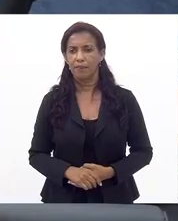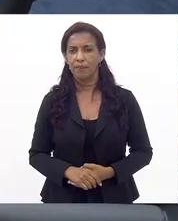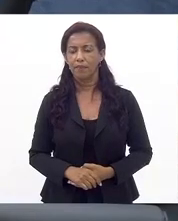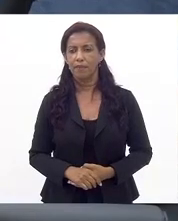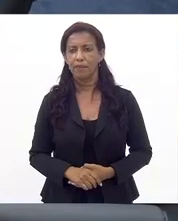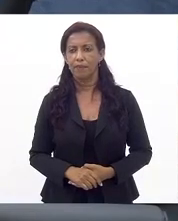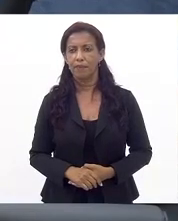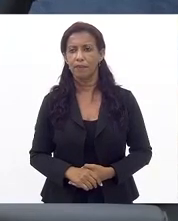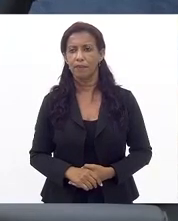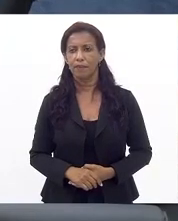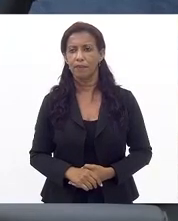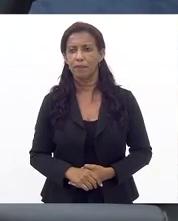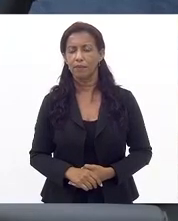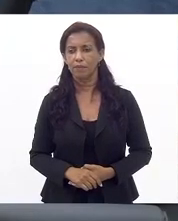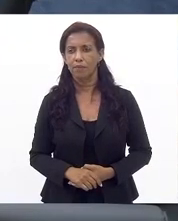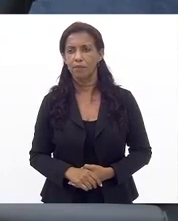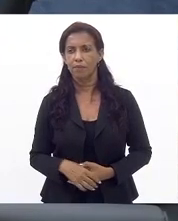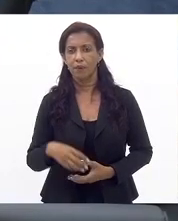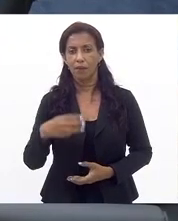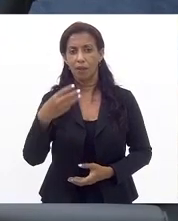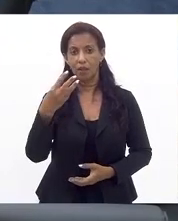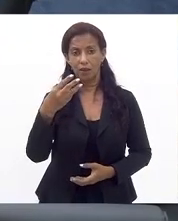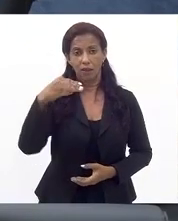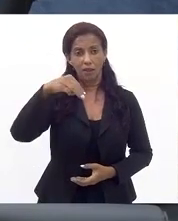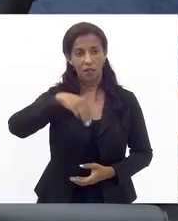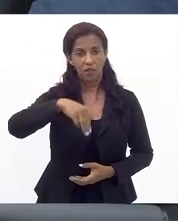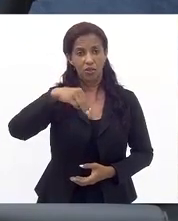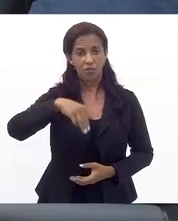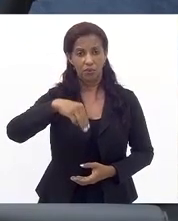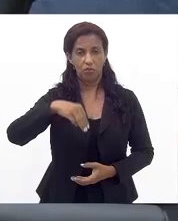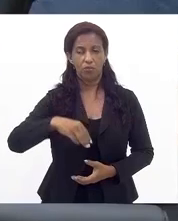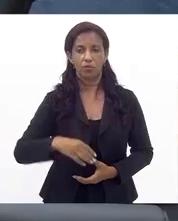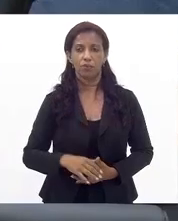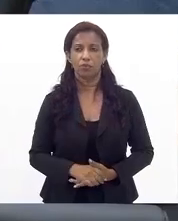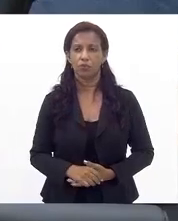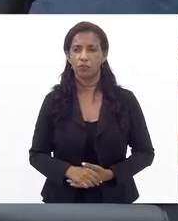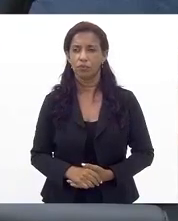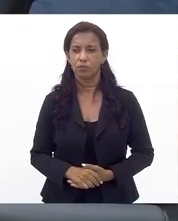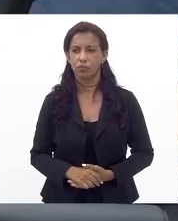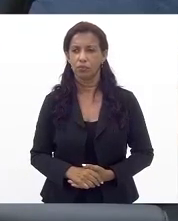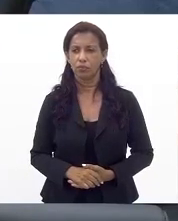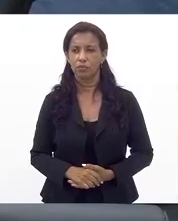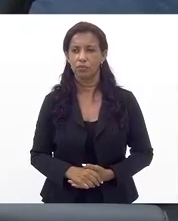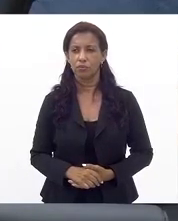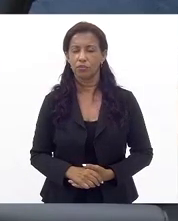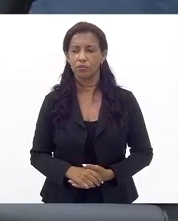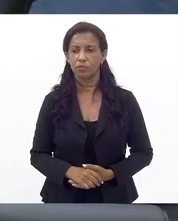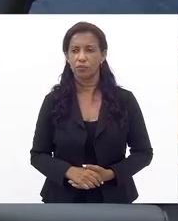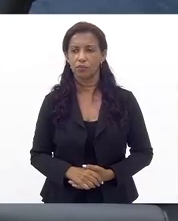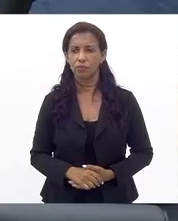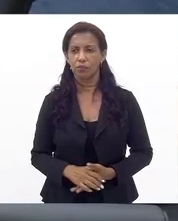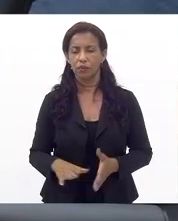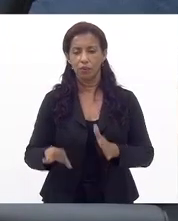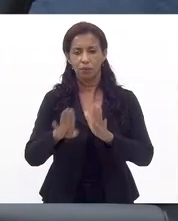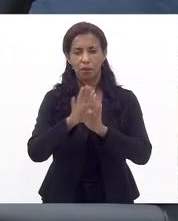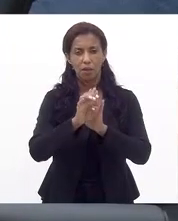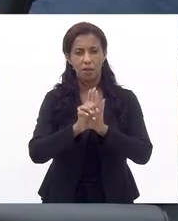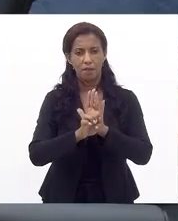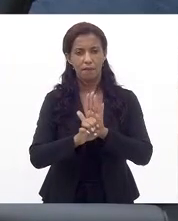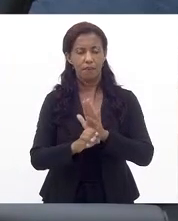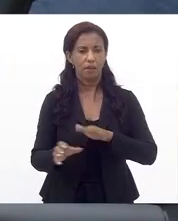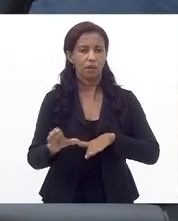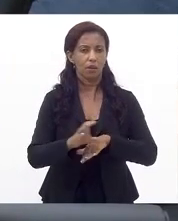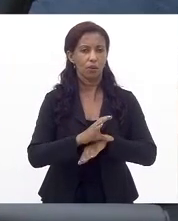e até mesmo a palavra é sua três minutos sobre especificamente a emenda constitucional